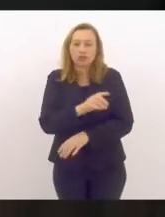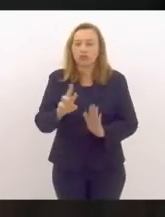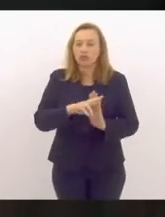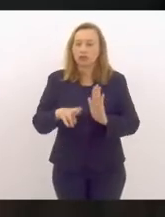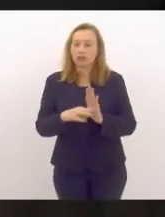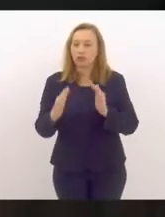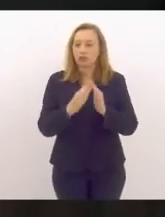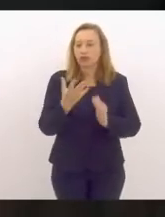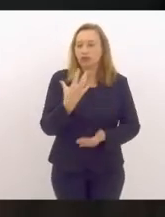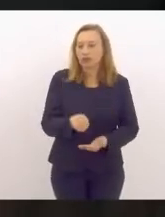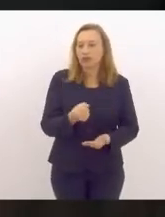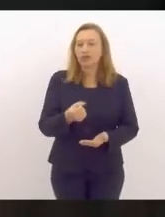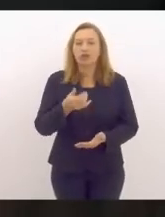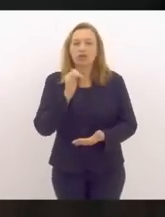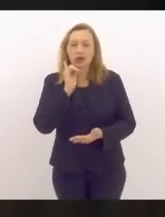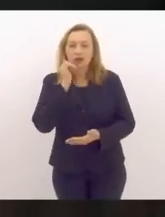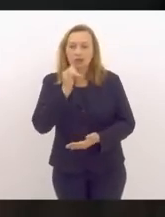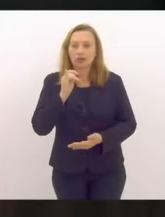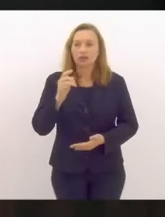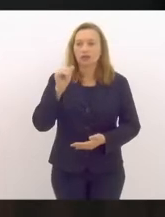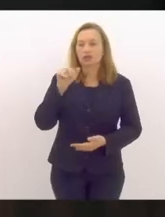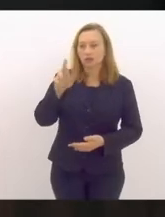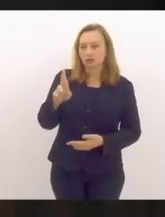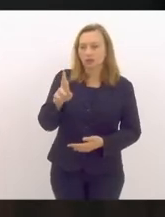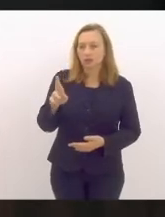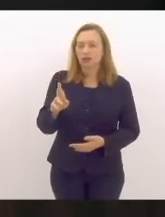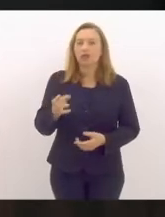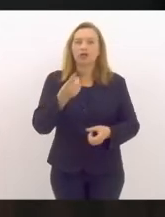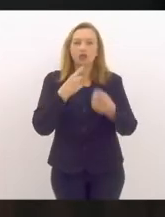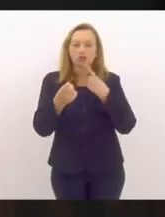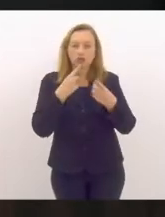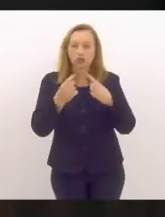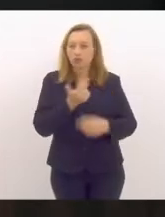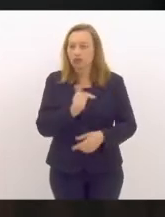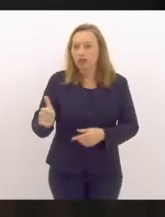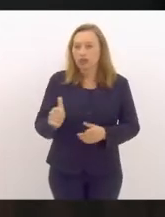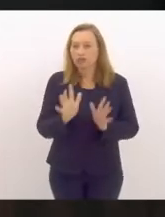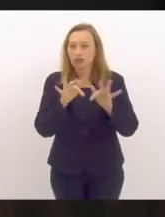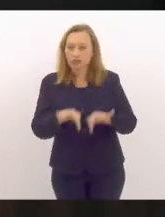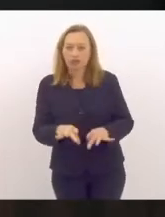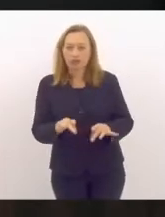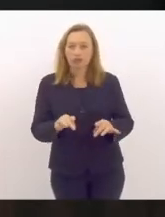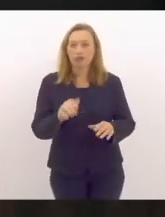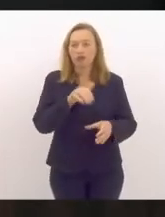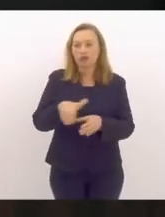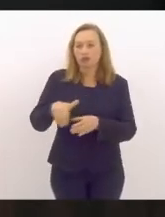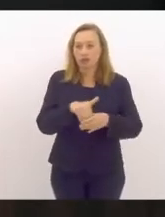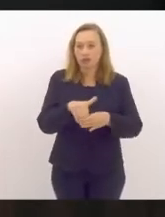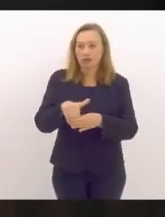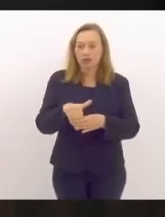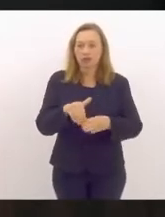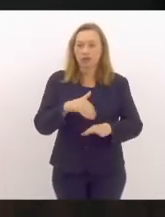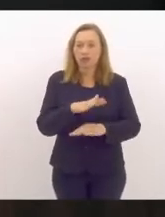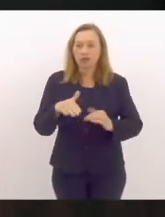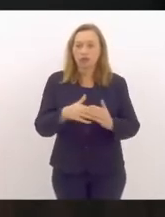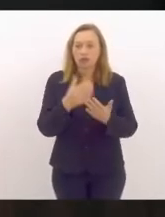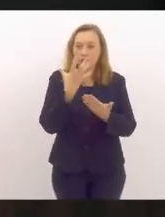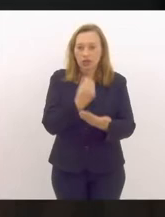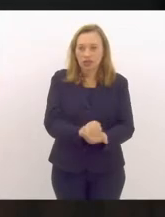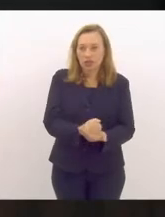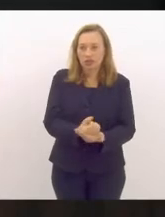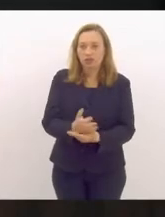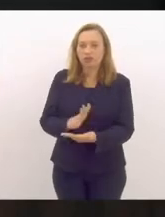favorável. Relator deputado Rosenberg Reis. Em discussão, não havendo quem queira discutir, encerrada a discussão, em votação, os senhores